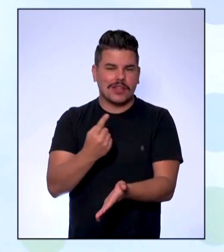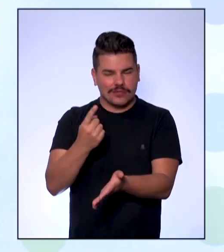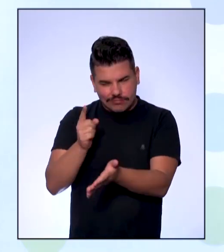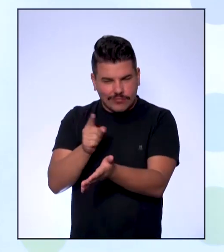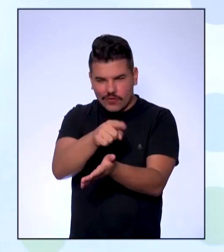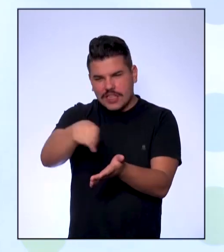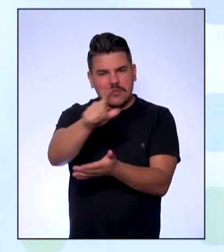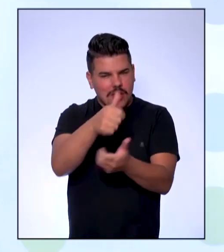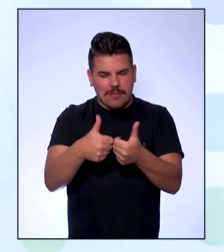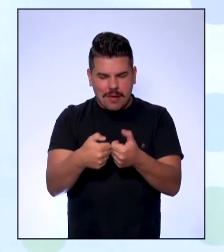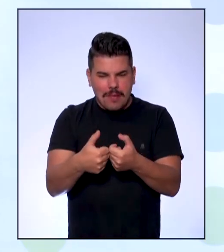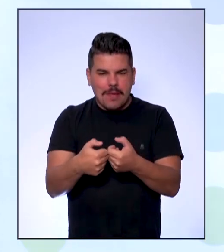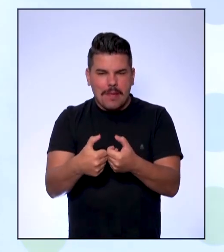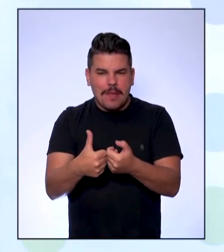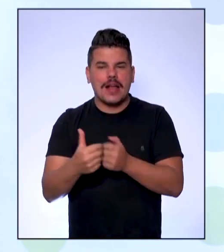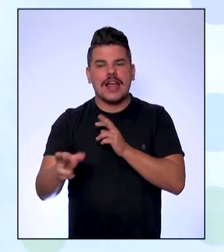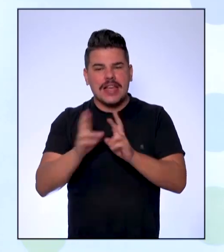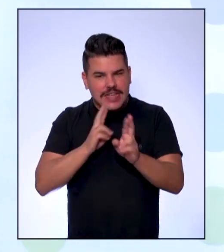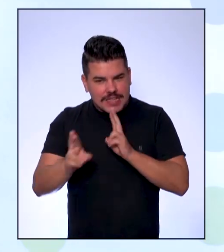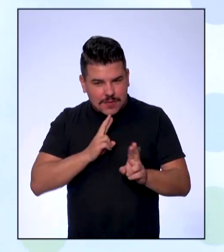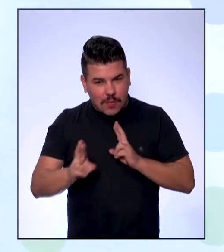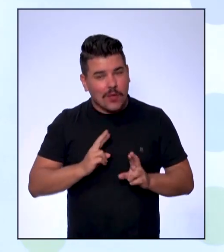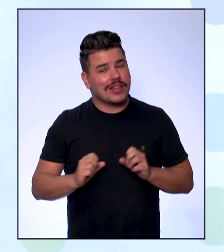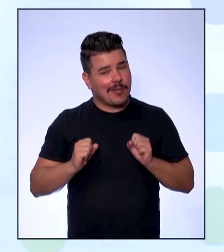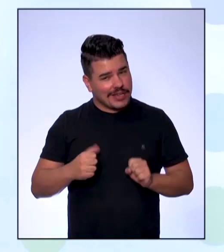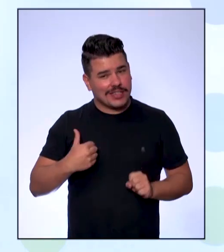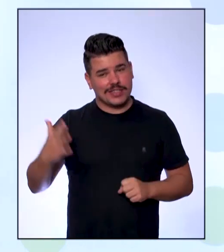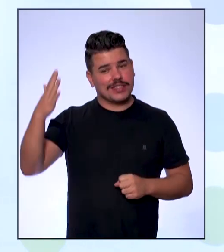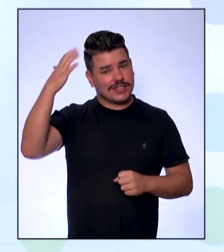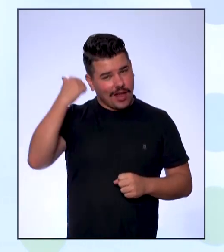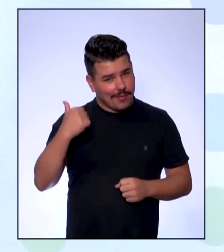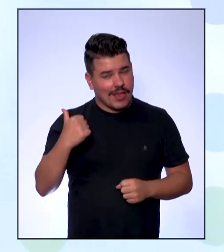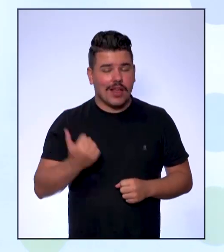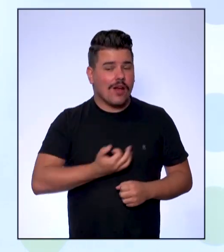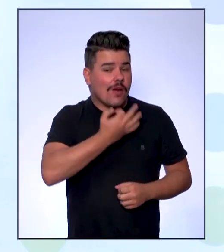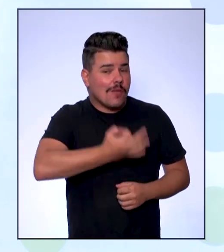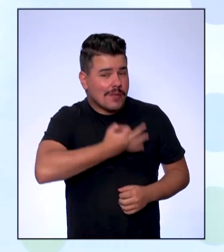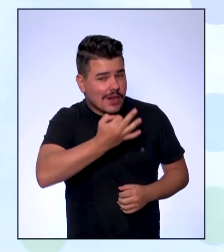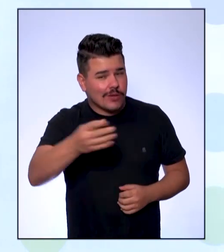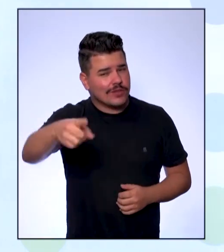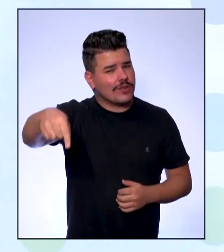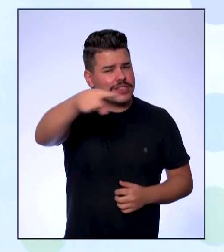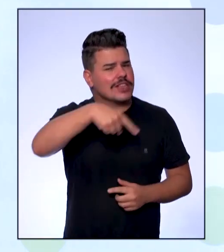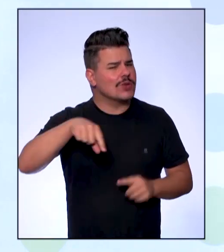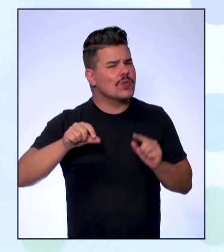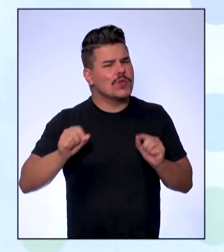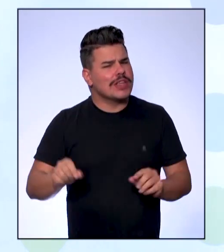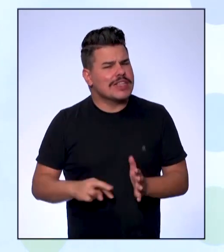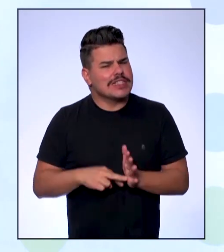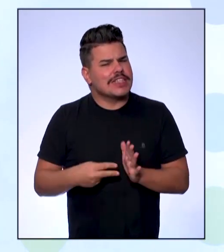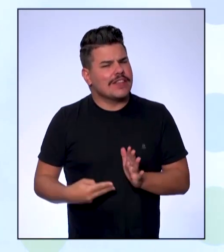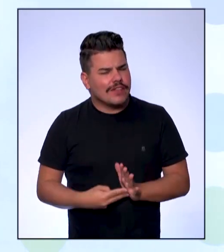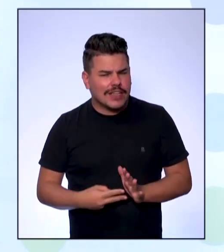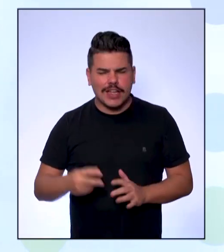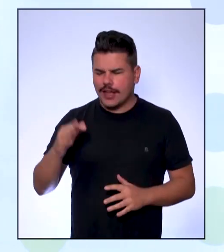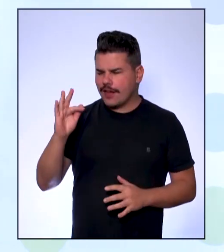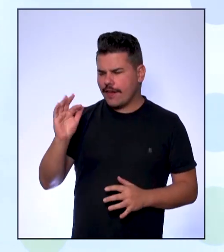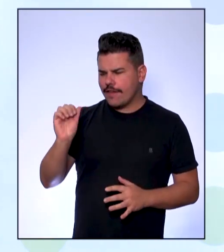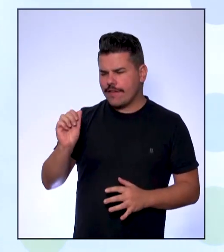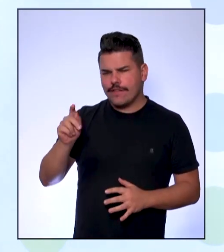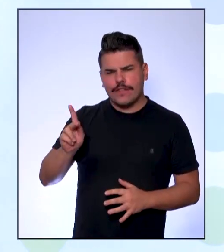no aplicativo respondesse aqui no chat para a gente e colocasse sobre o que são fake news para você,